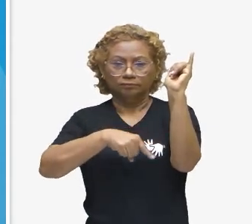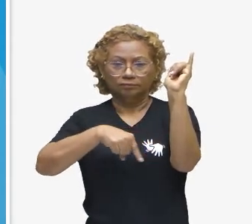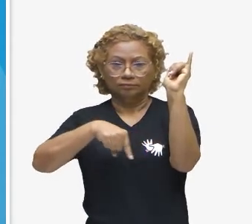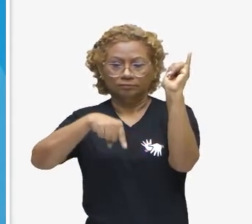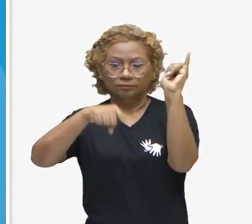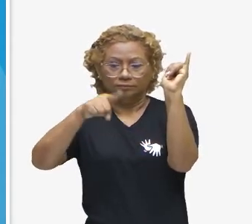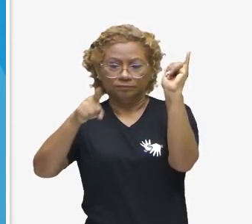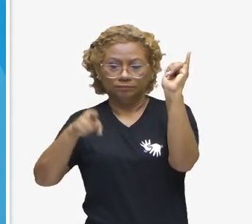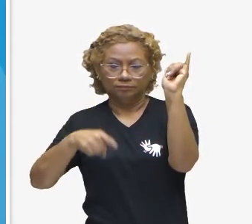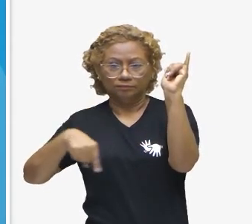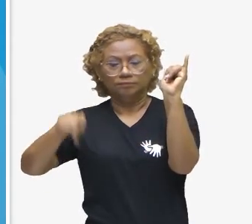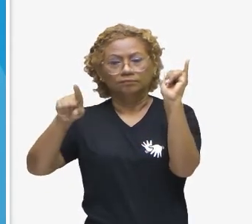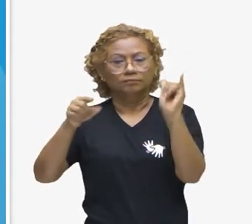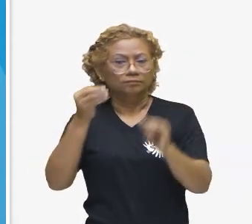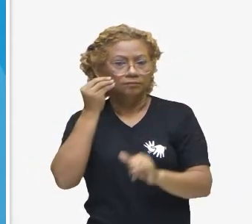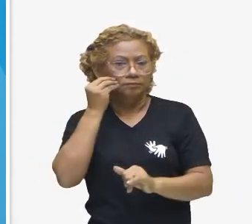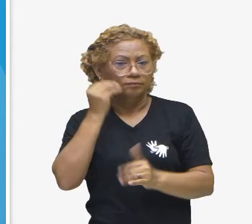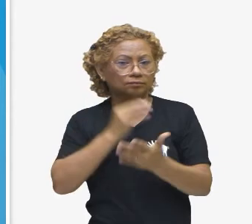exemplos.